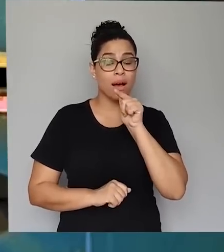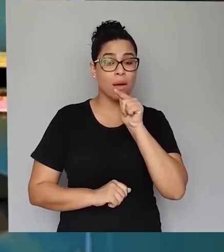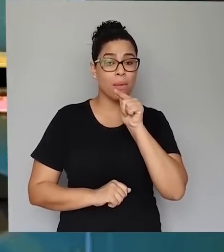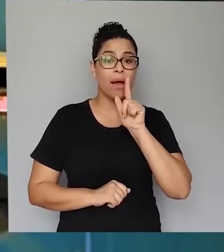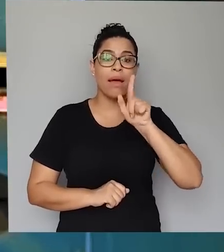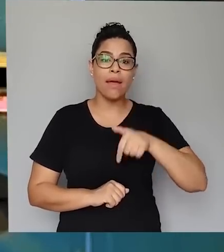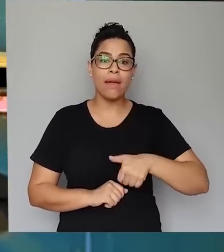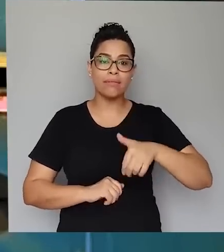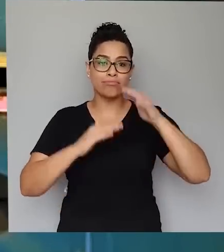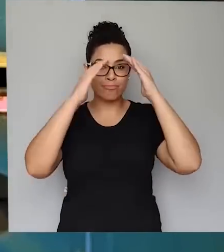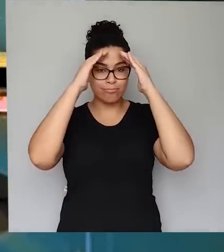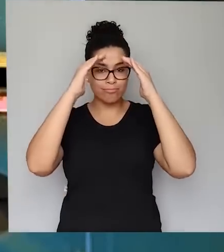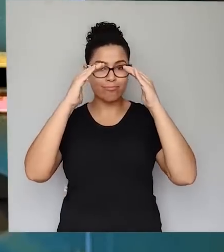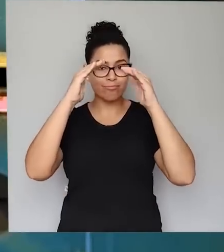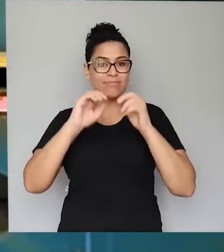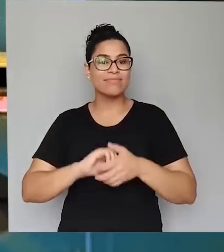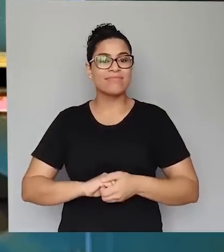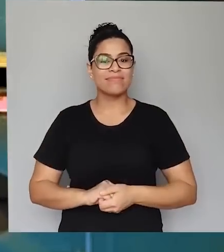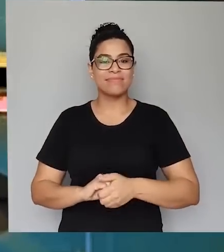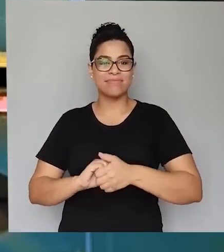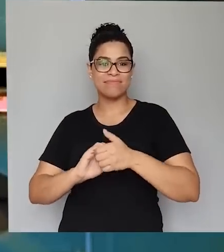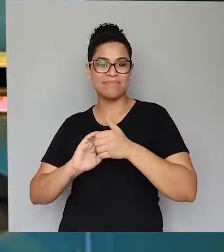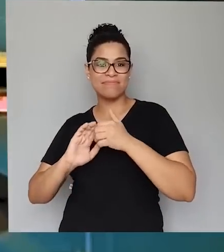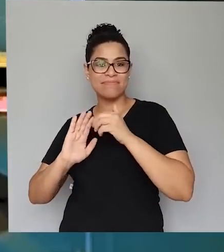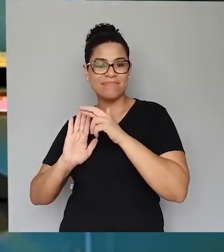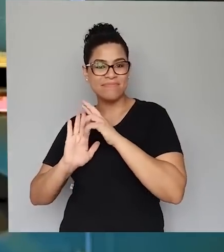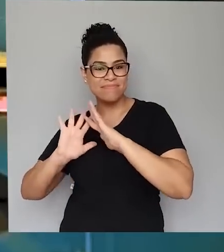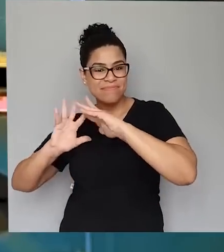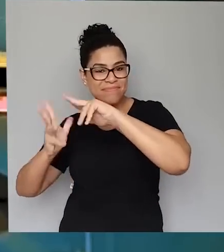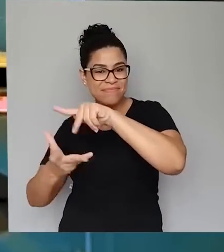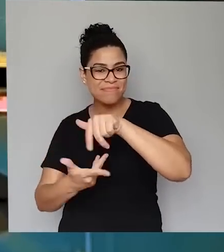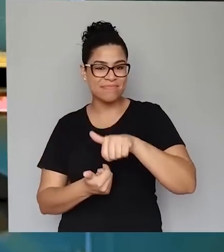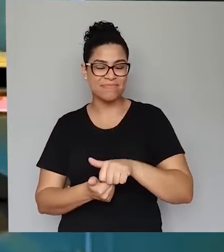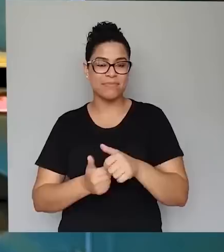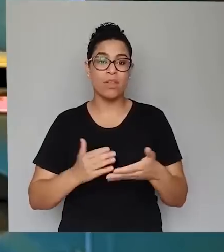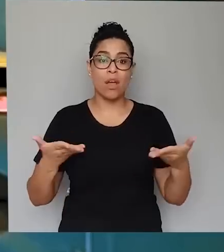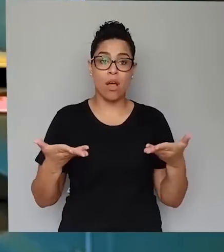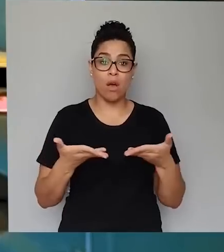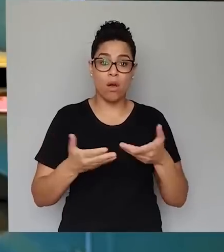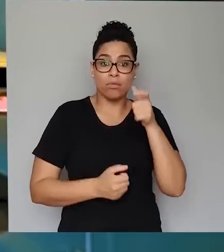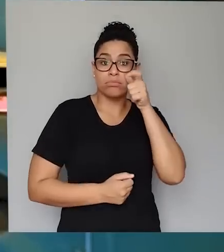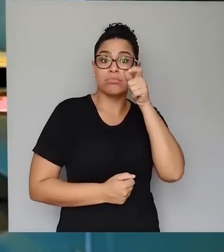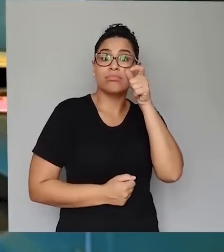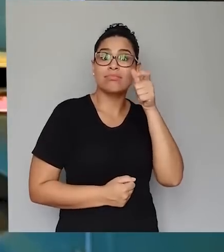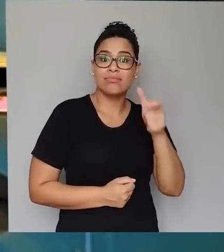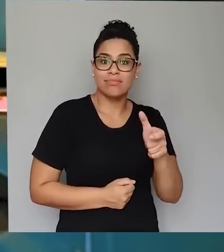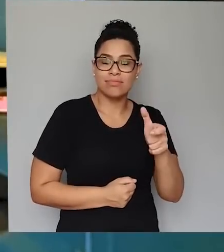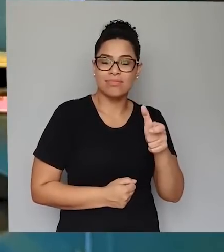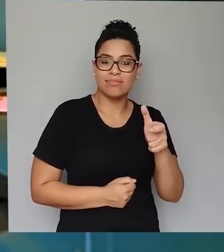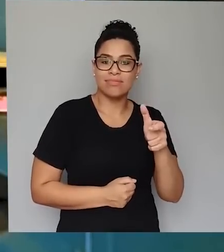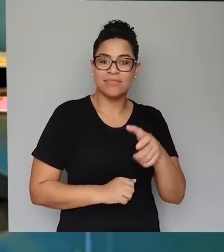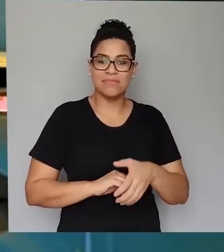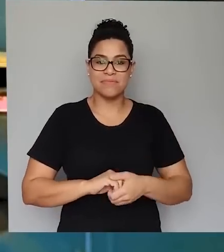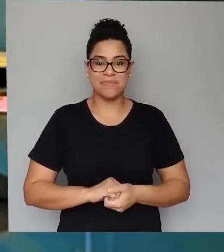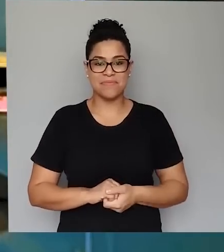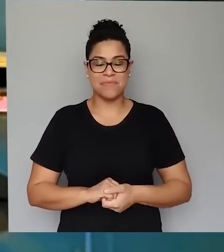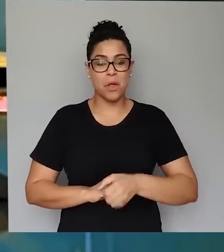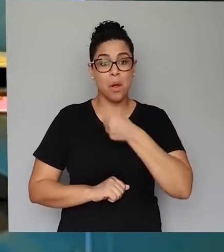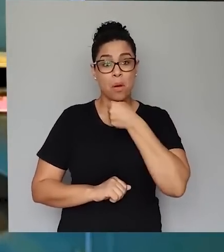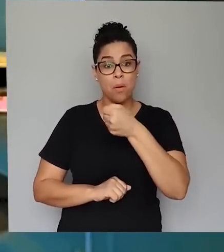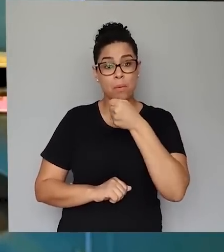planet. Vamos assistir agora a matéria que nossa correspondente da região amazônica, Fernanda